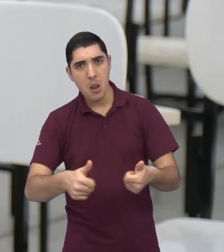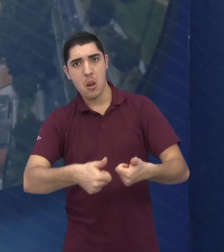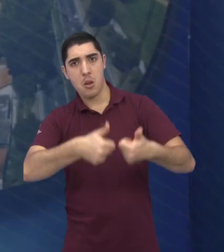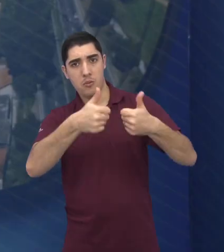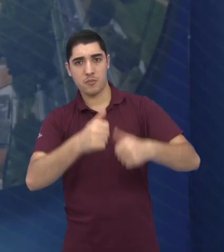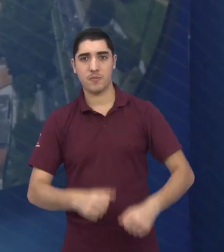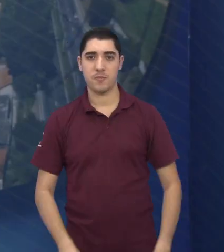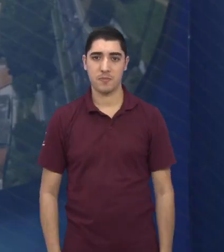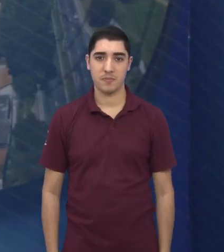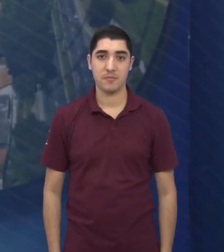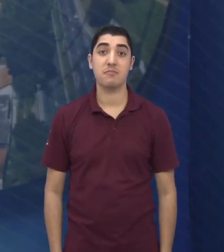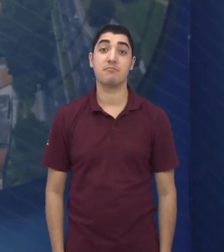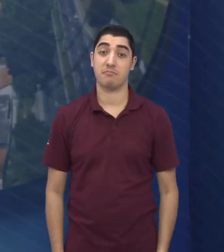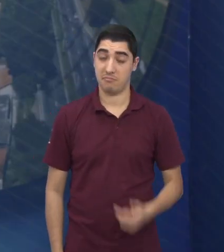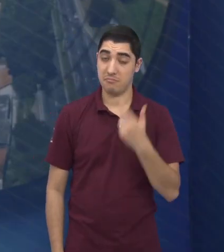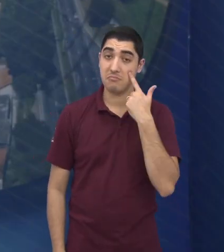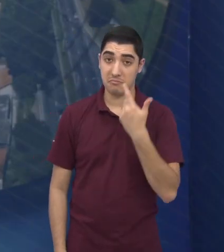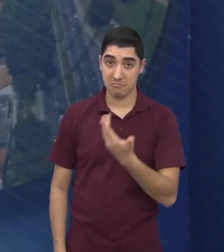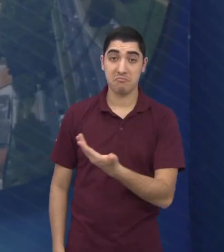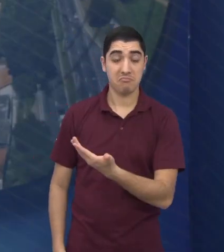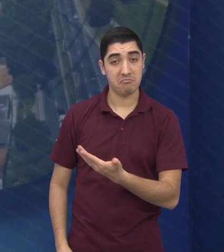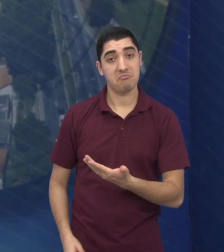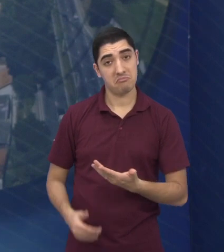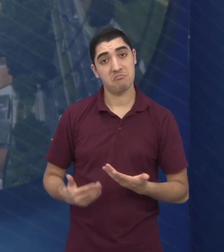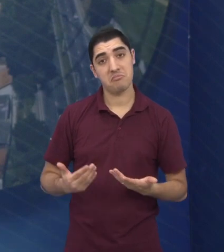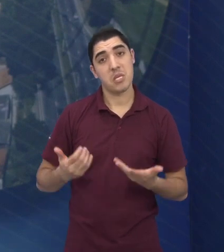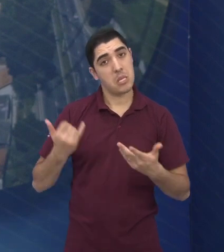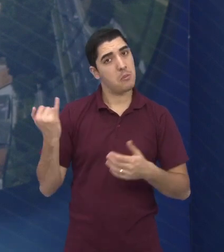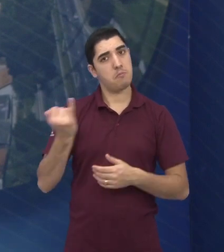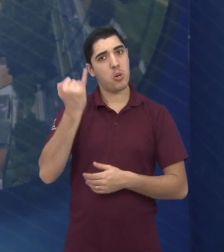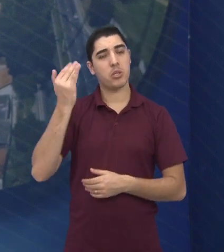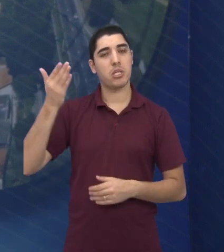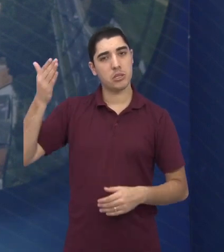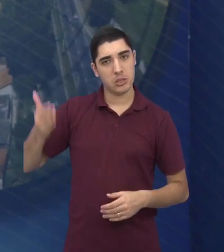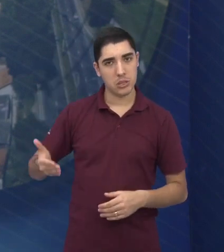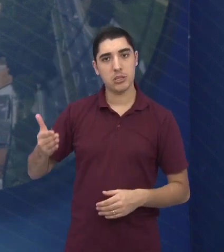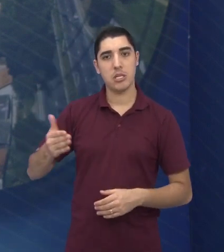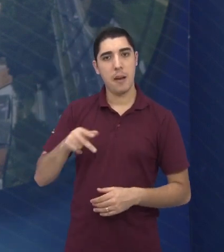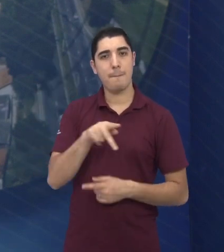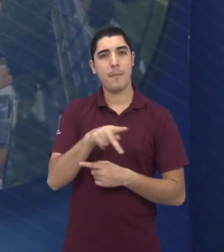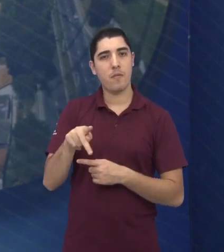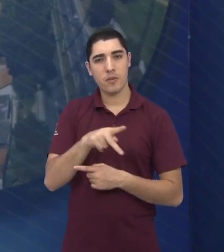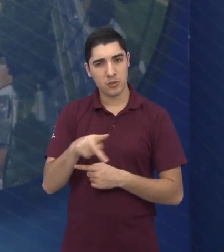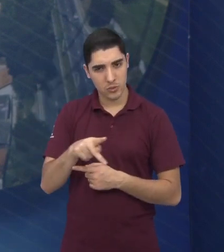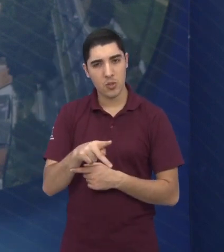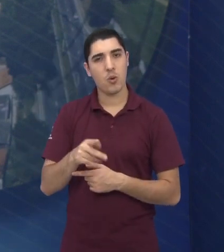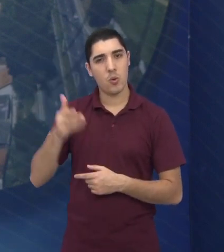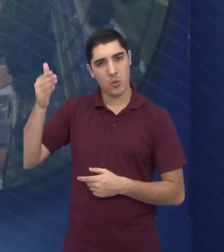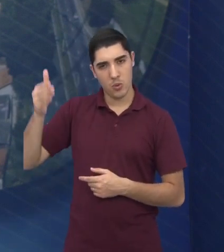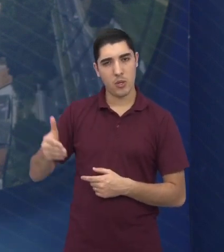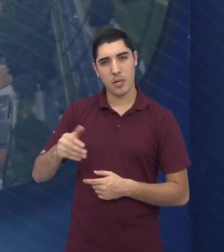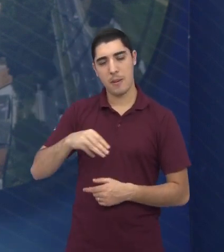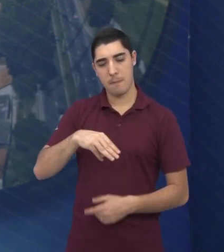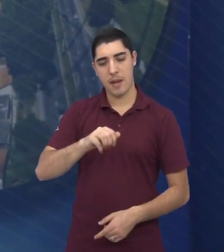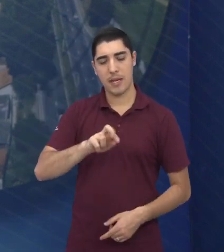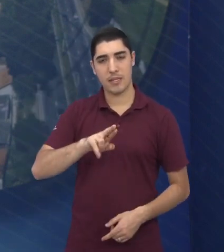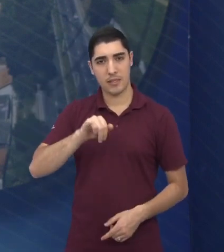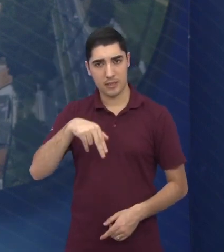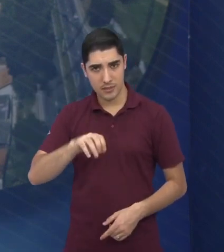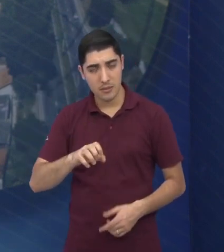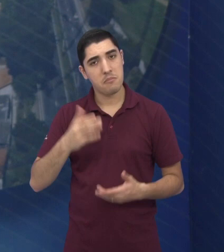possível. Tá aí, então, muito importante a participação da professora e psicanalista Maria Emília aqui com a